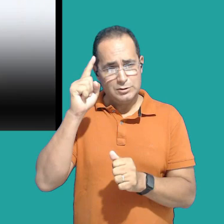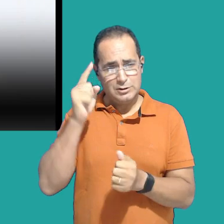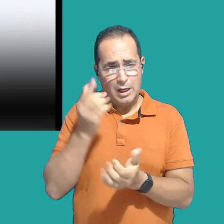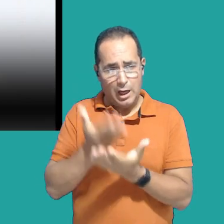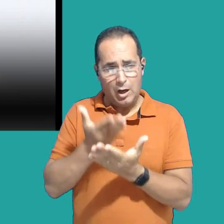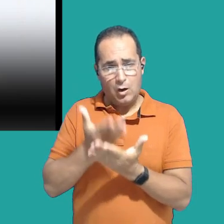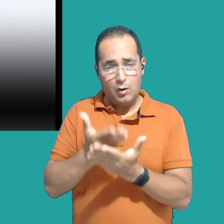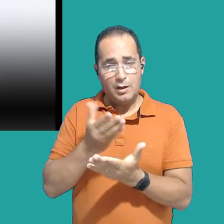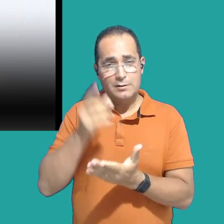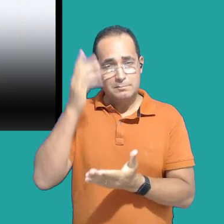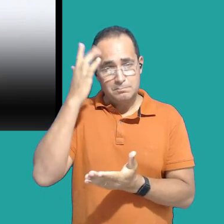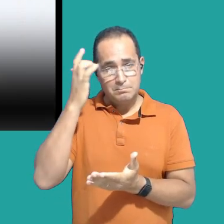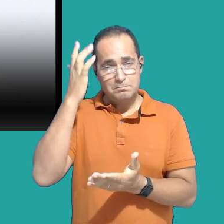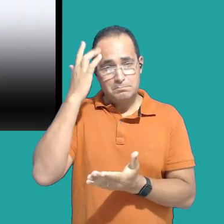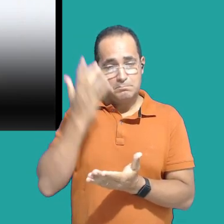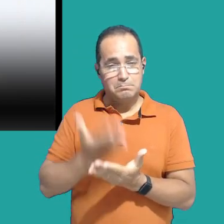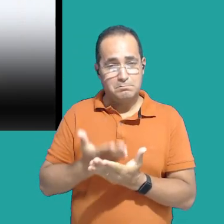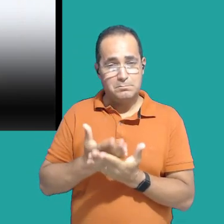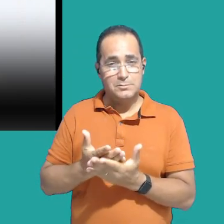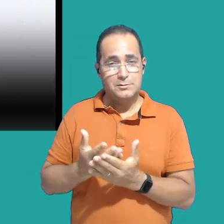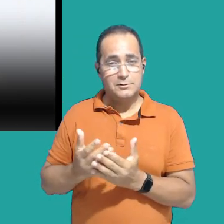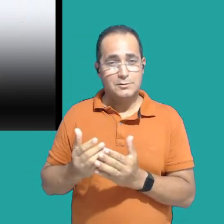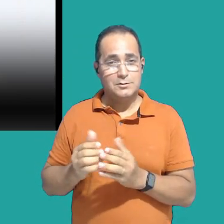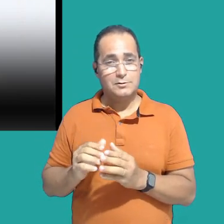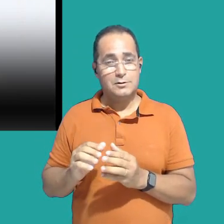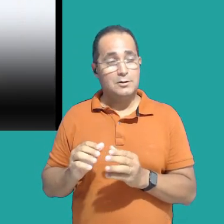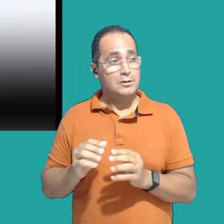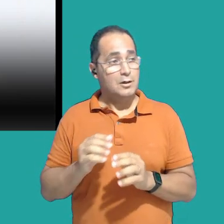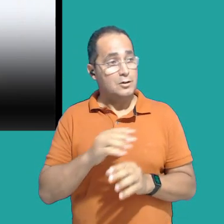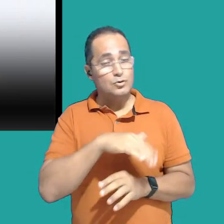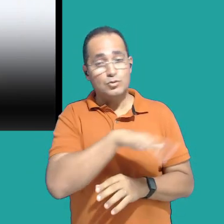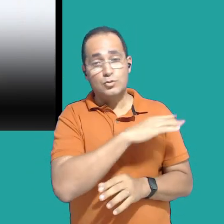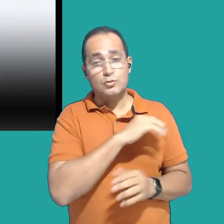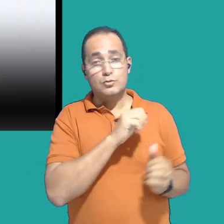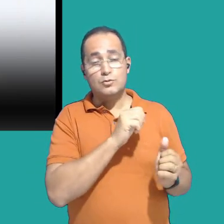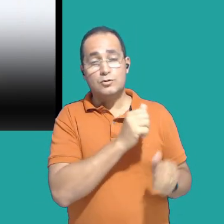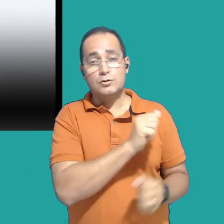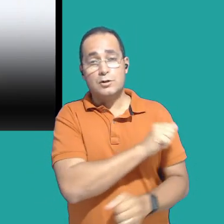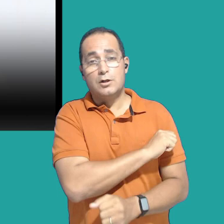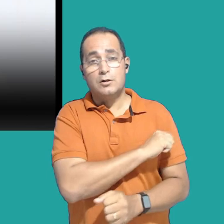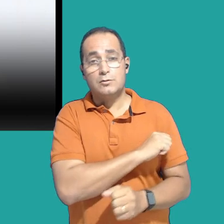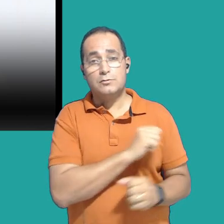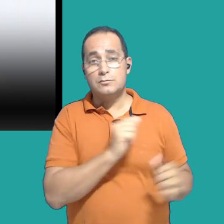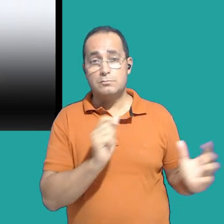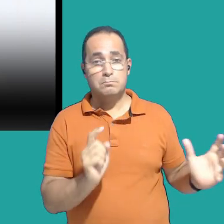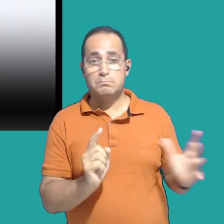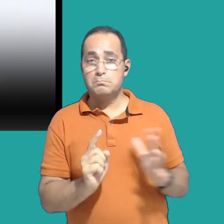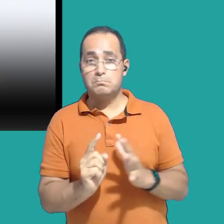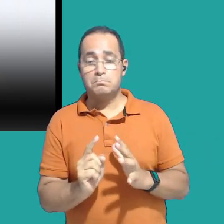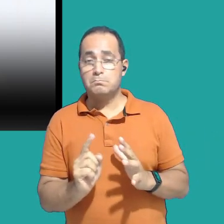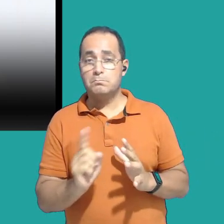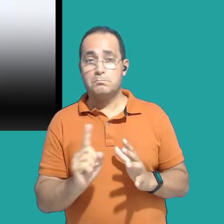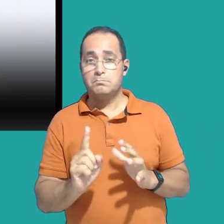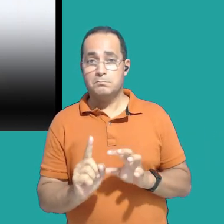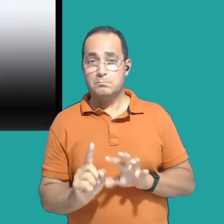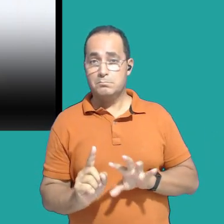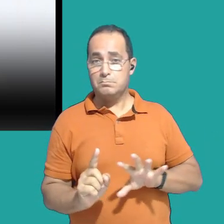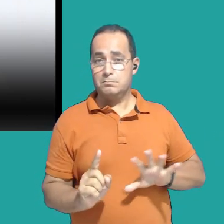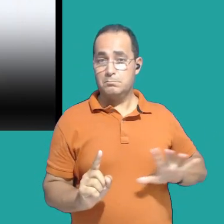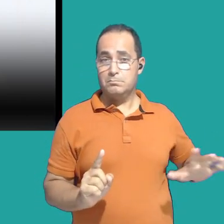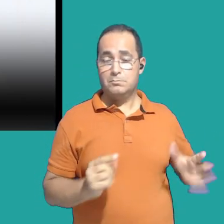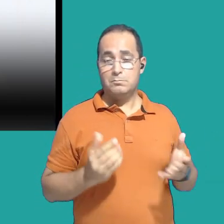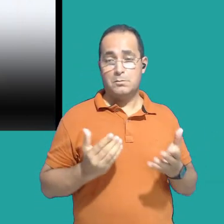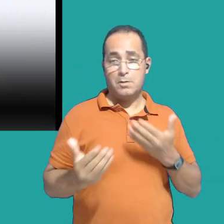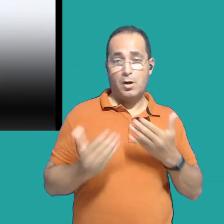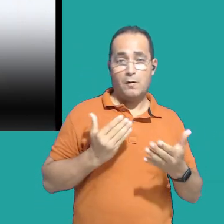aula ao meu lado, isso realmente afastava os alunos, fazia Isso, com que alguns não sentassem